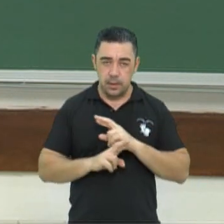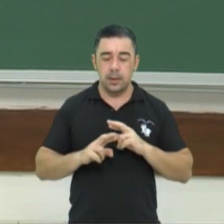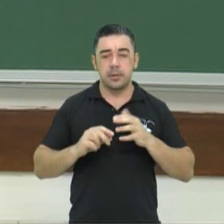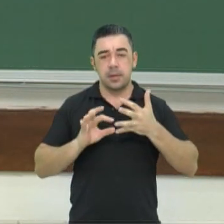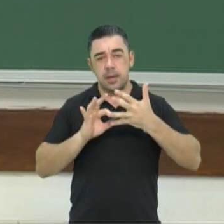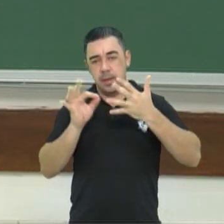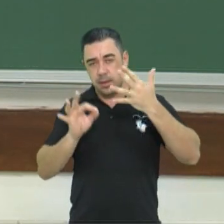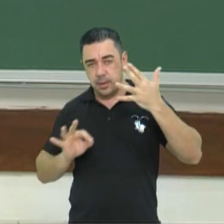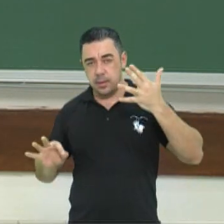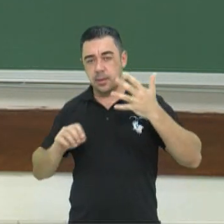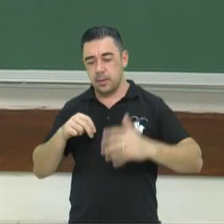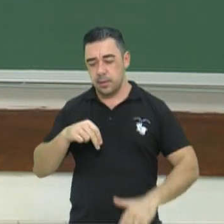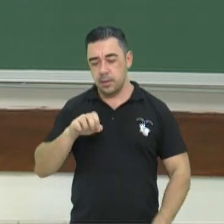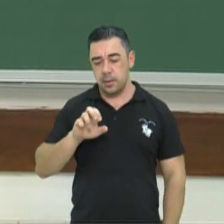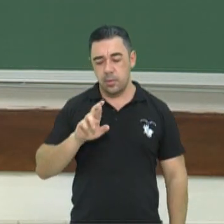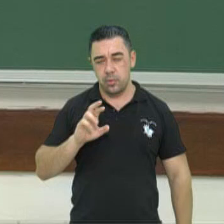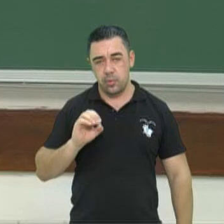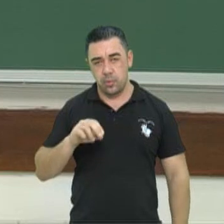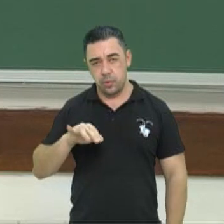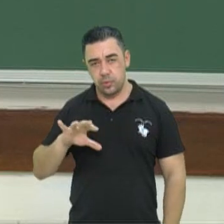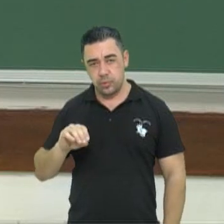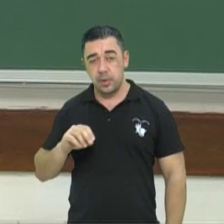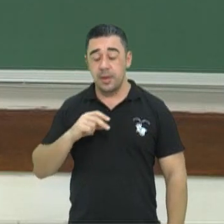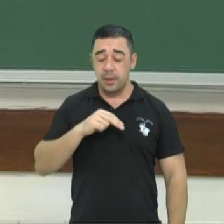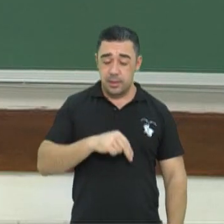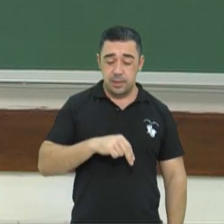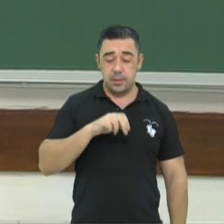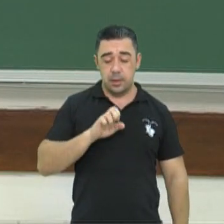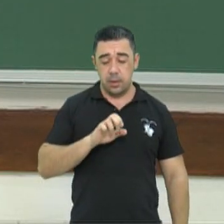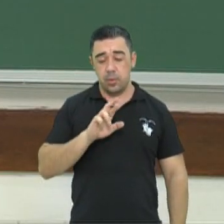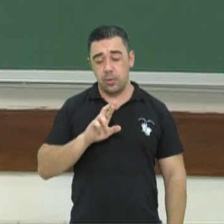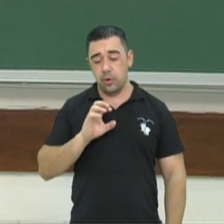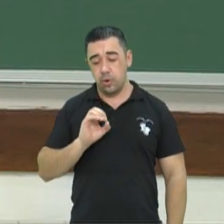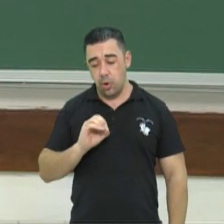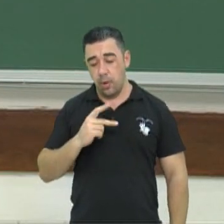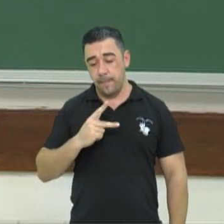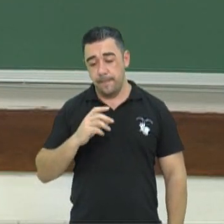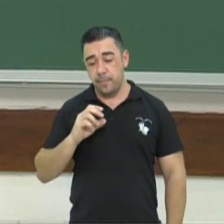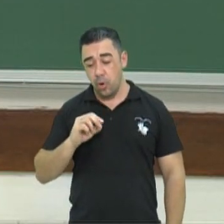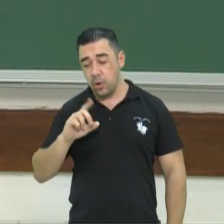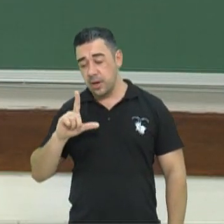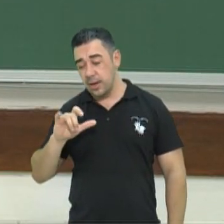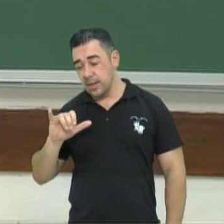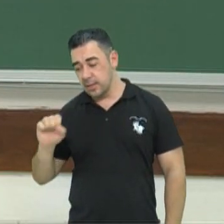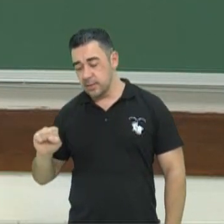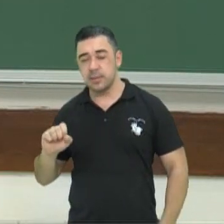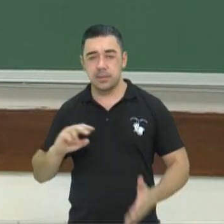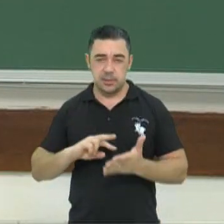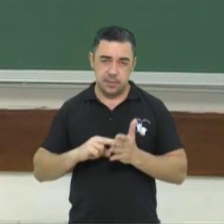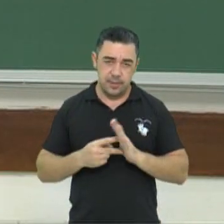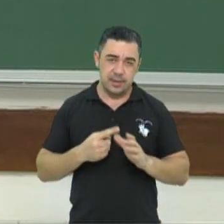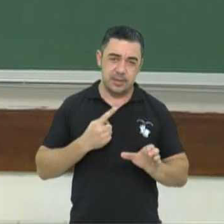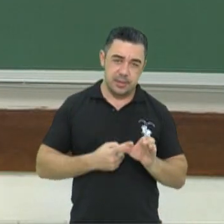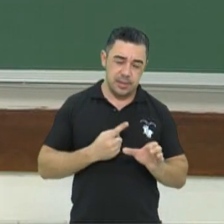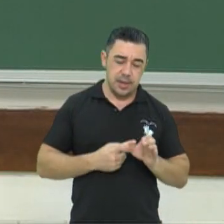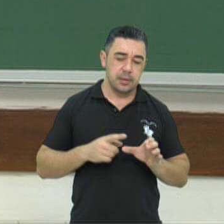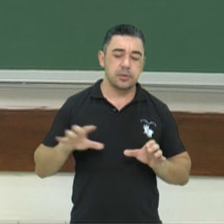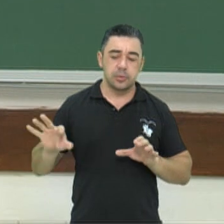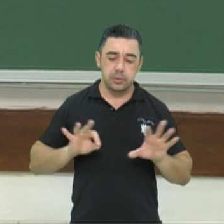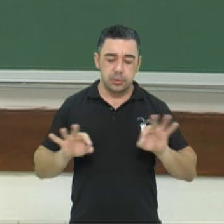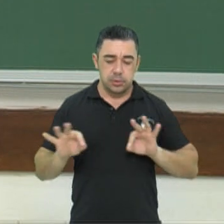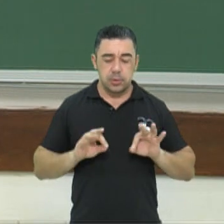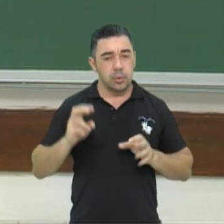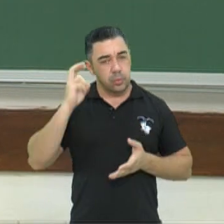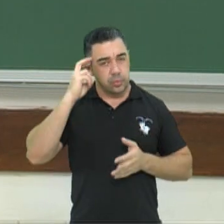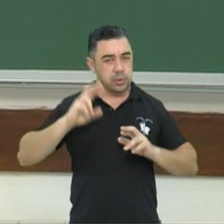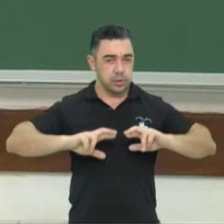os neurônios, e Neurópolis, porque lembra de cidade, né, das cidades. Então, ele pega e junta as pessoas de